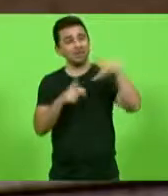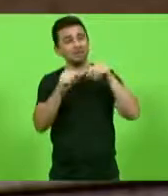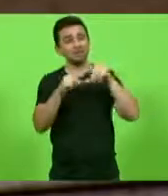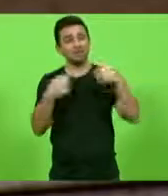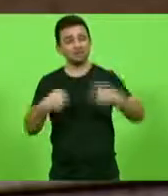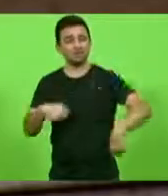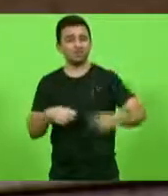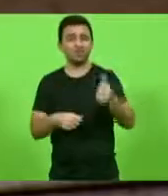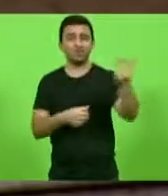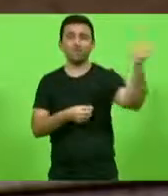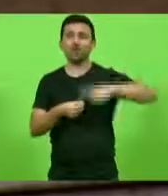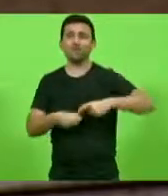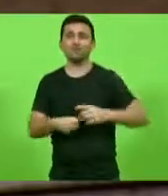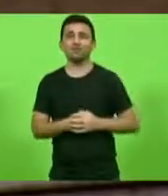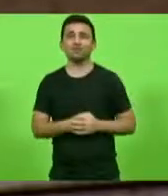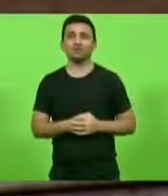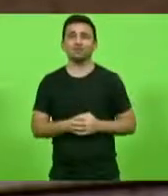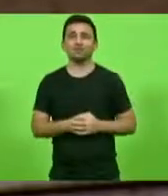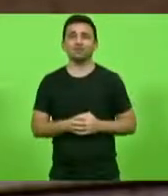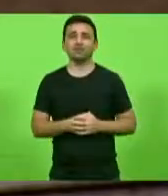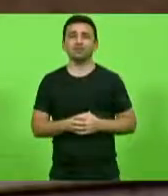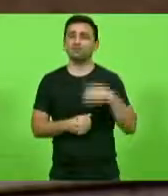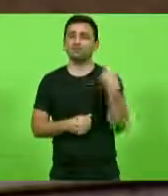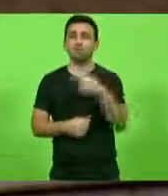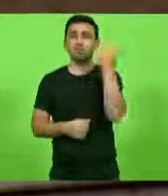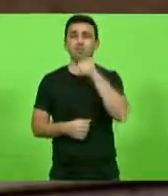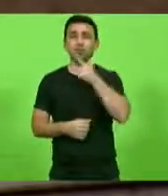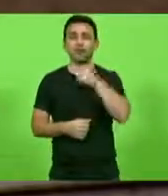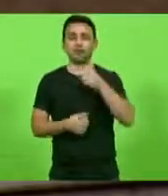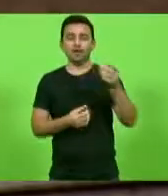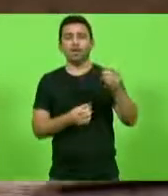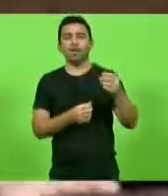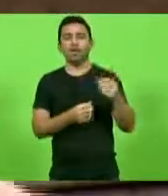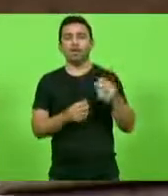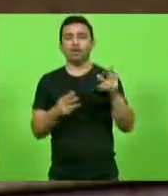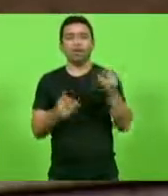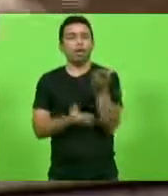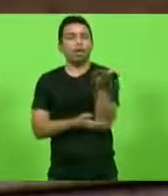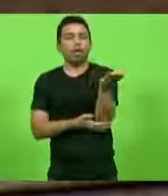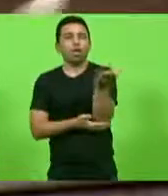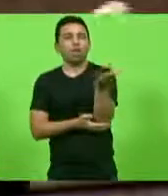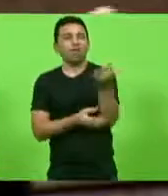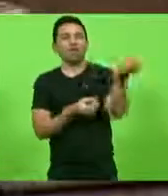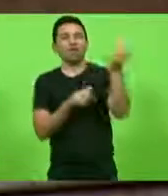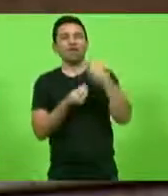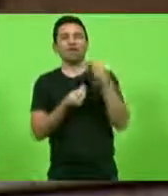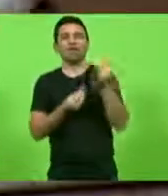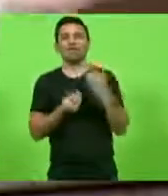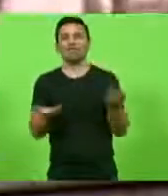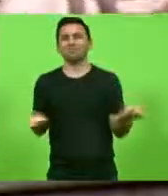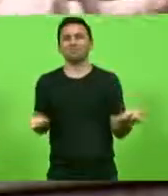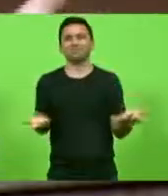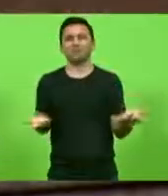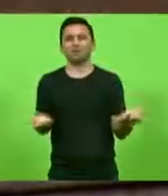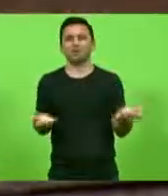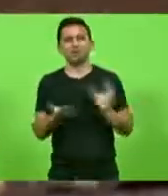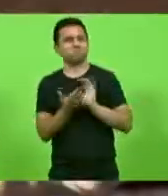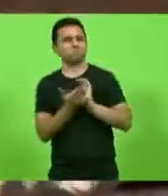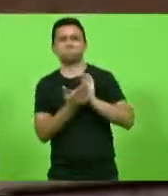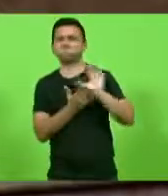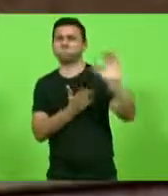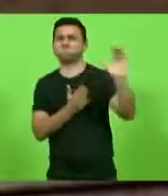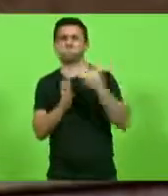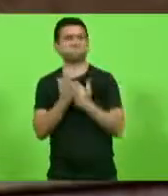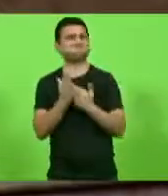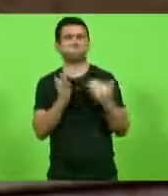gente. Nós ganhamos esmolas de Brasília, muito pouco, porque nem dá para dizer que a gente ganha, porque a gente manda muito mais do que